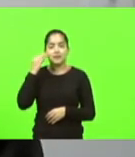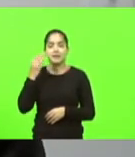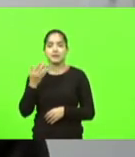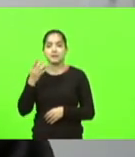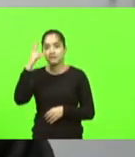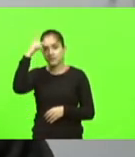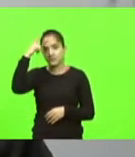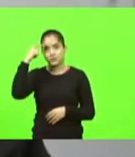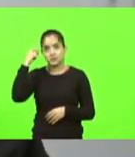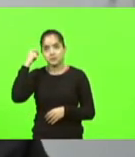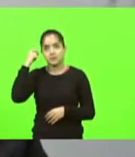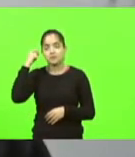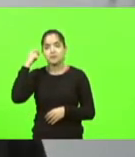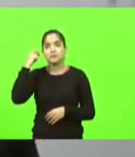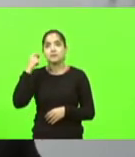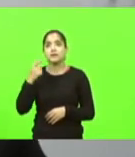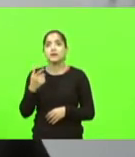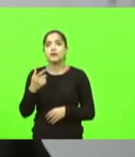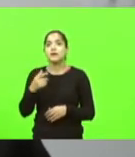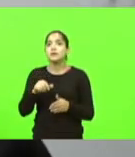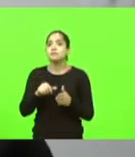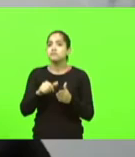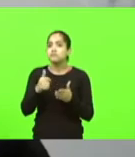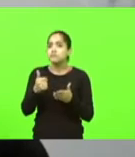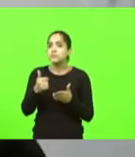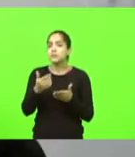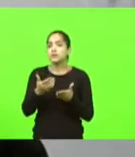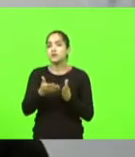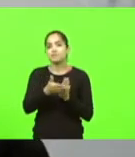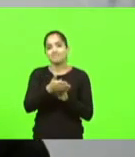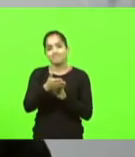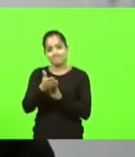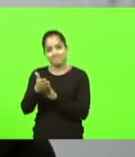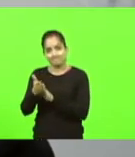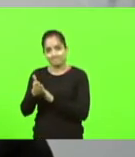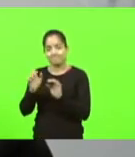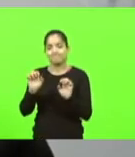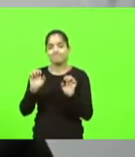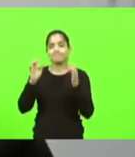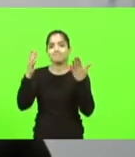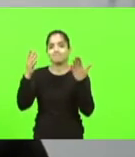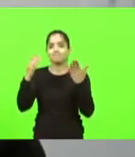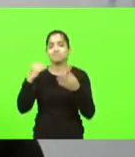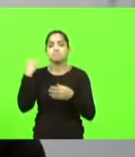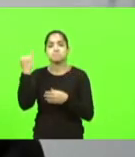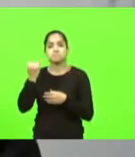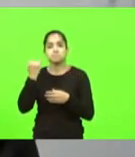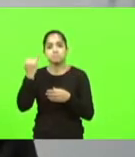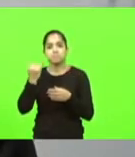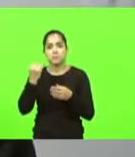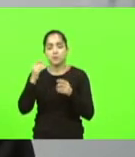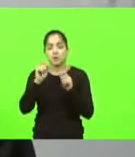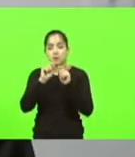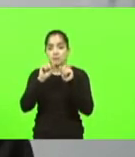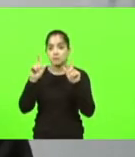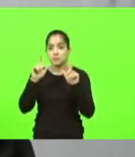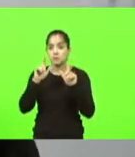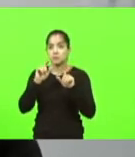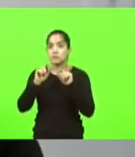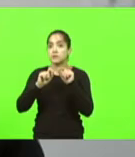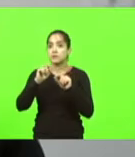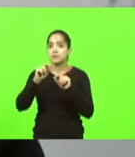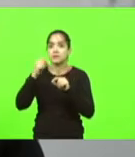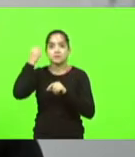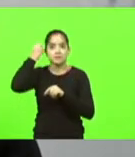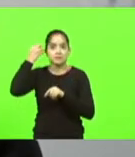Dirce. Primeiramente, parabenizar por esse evento tão importante, e me chamou muita atenção essa descrição que